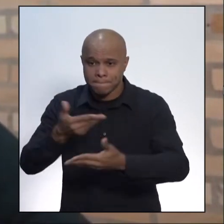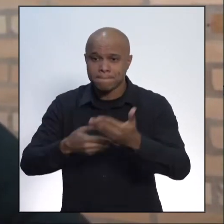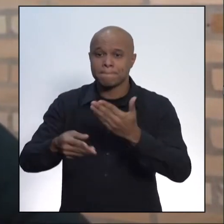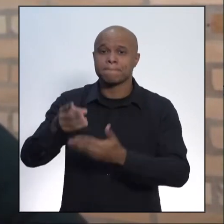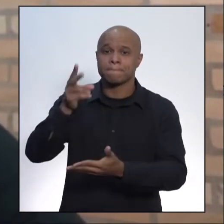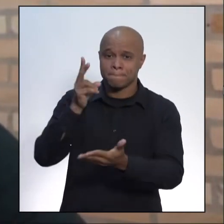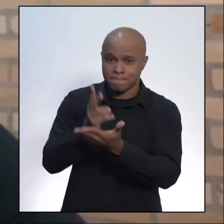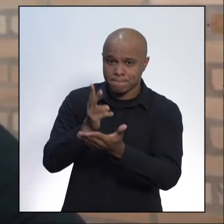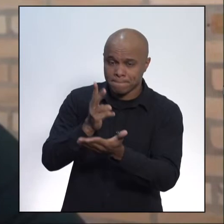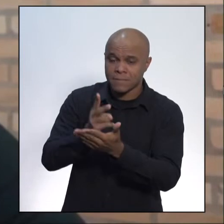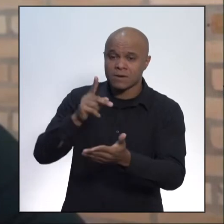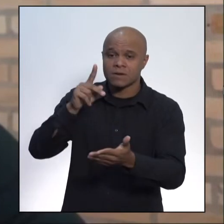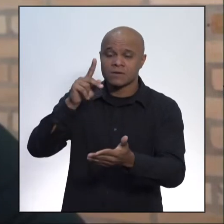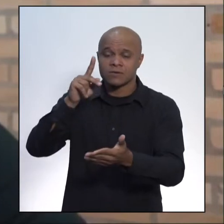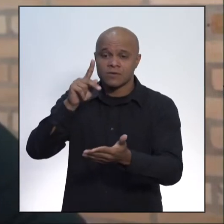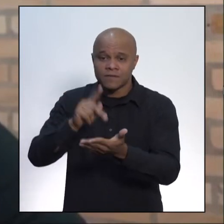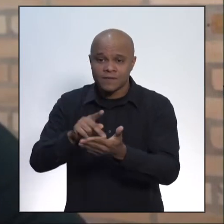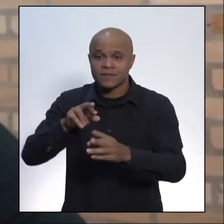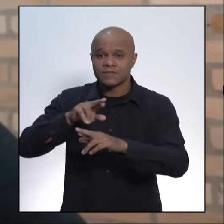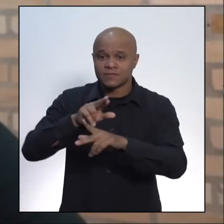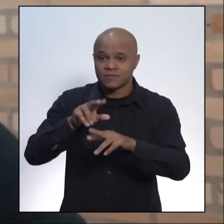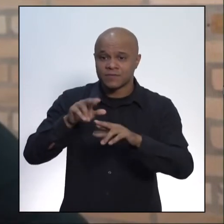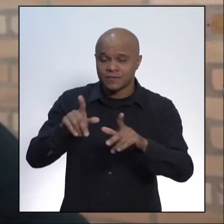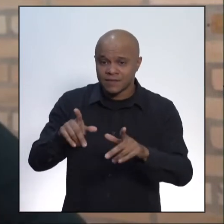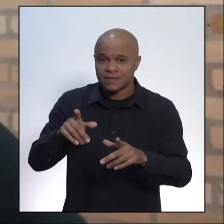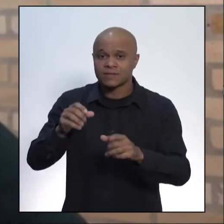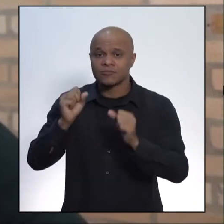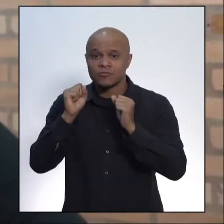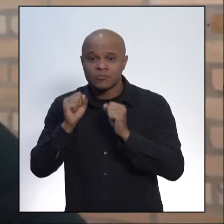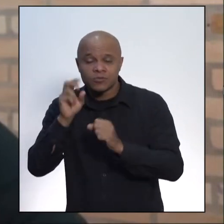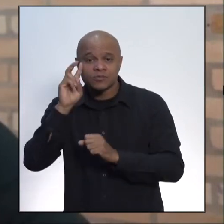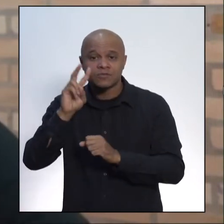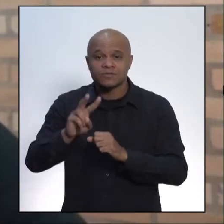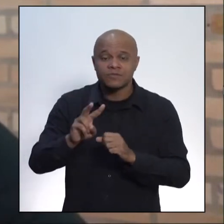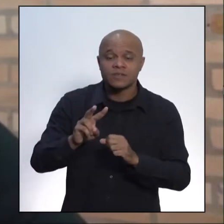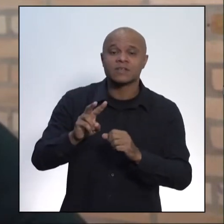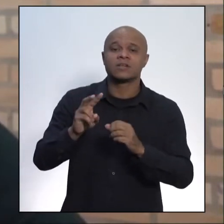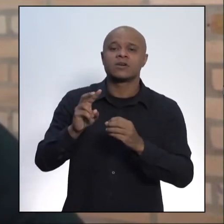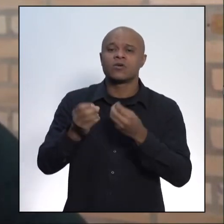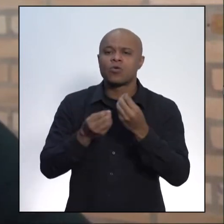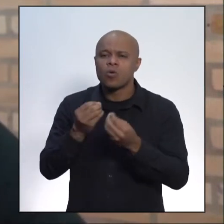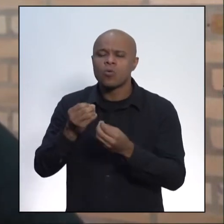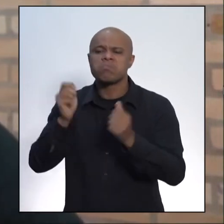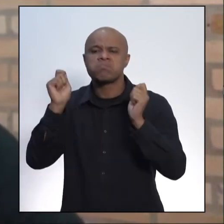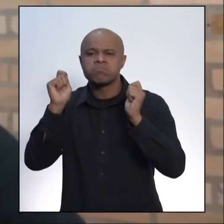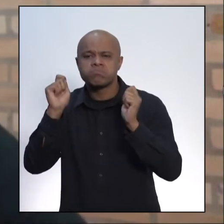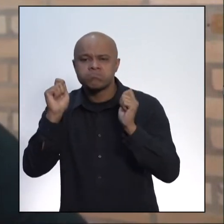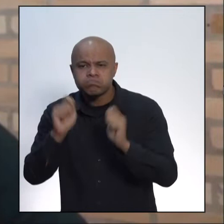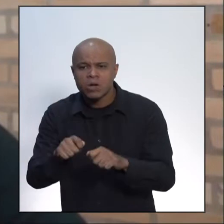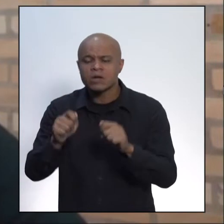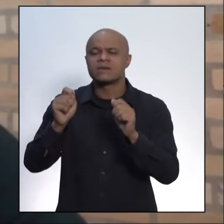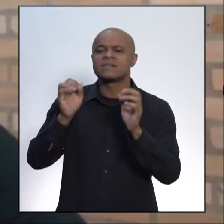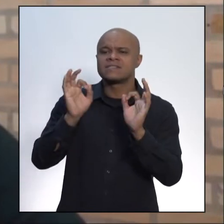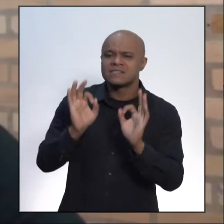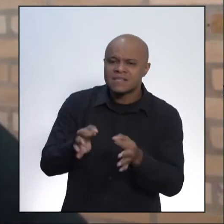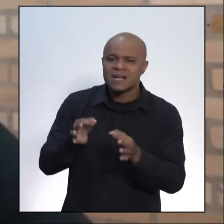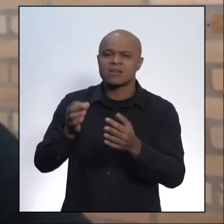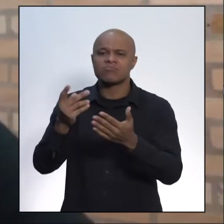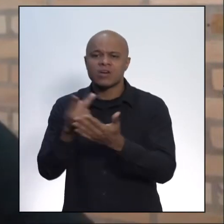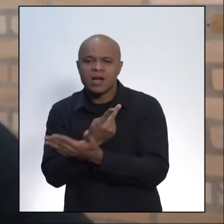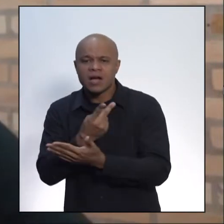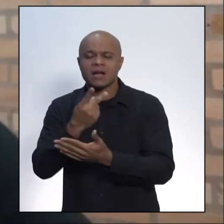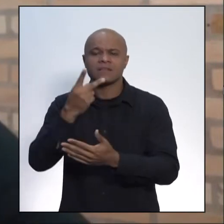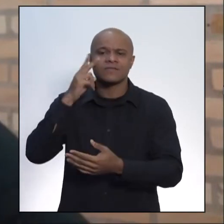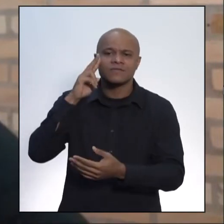seja muito diferente da Ariana, eu posso ver o que deu certo no dela, tentar na minha, adequar a minha realidade, né? Então,